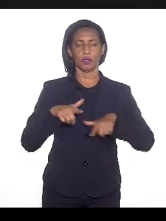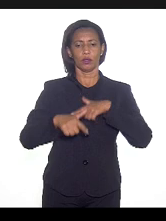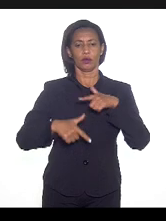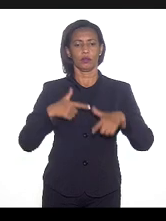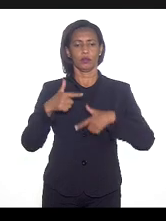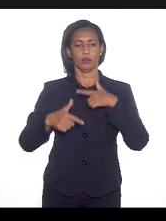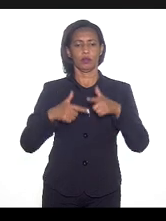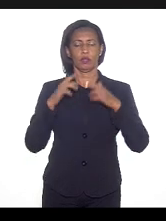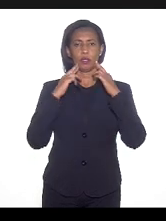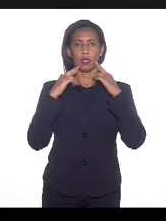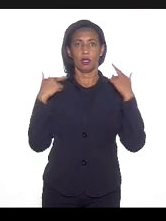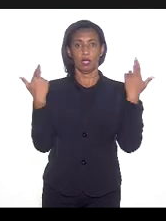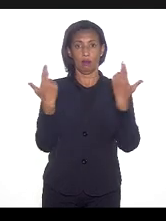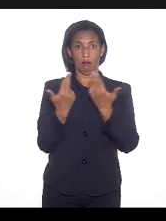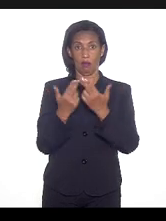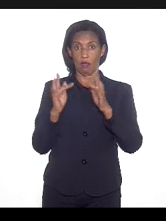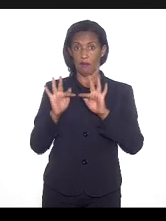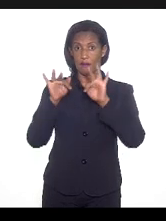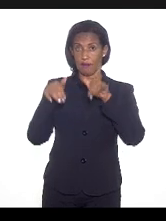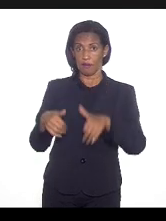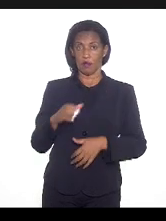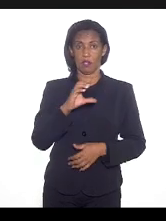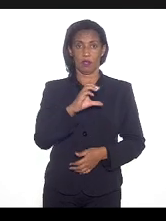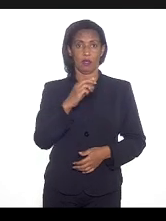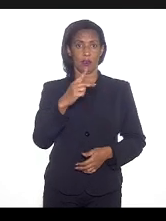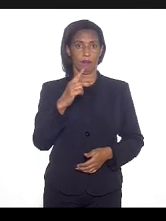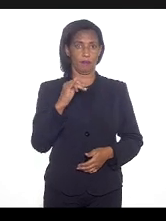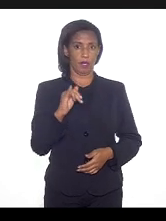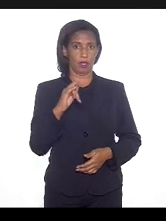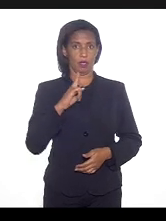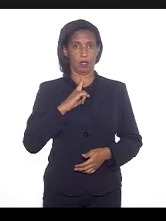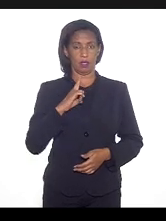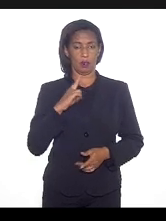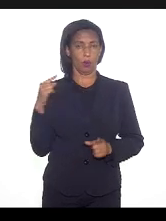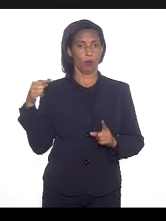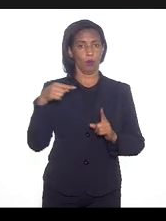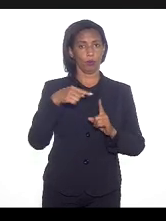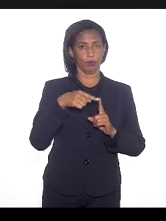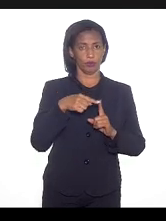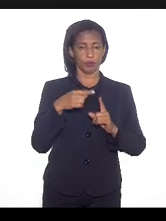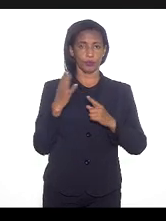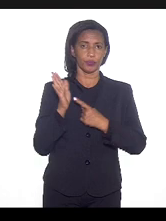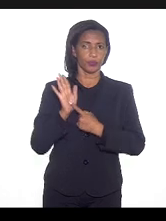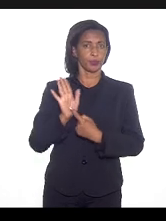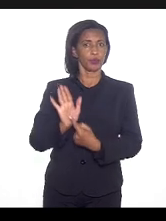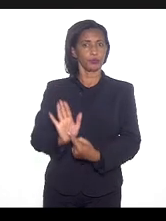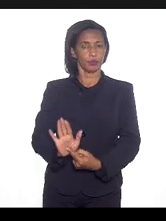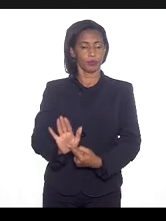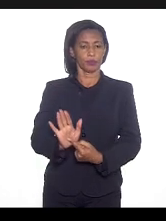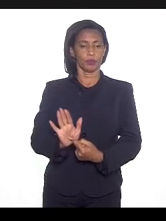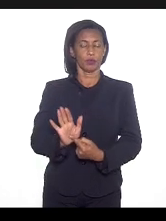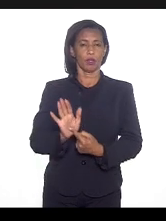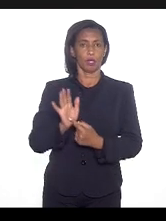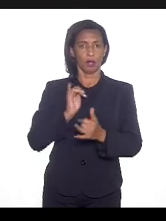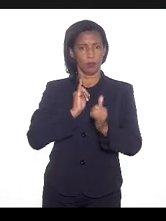trabalhos da reunião de encerramento da CPI, que tem como objetivo apresentar